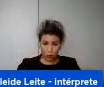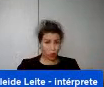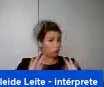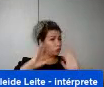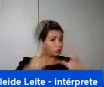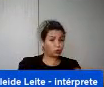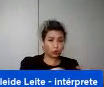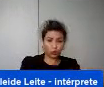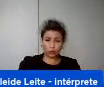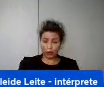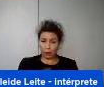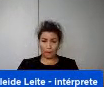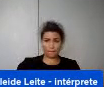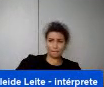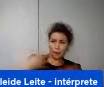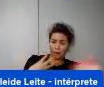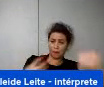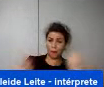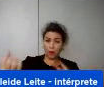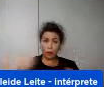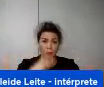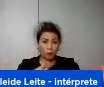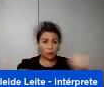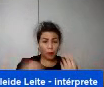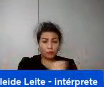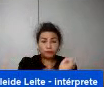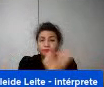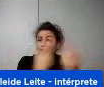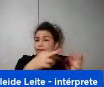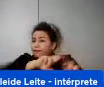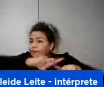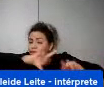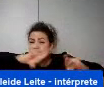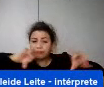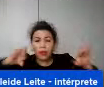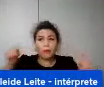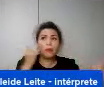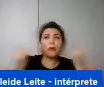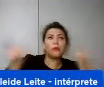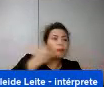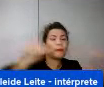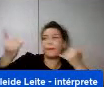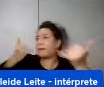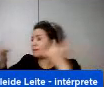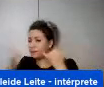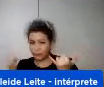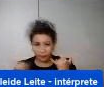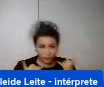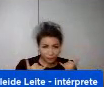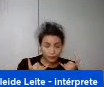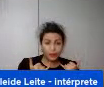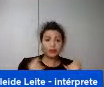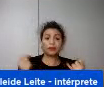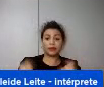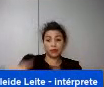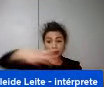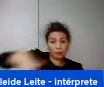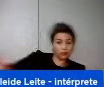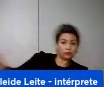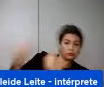nós somos bombardeados por uma quantidade imensa de informação, né, que vem do